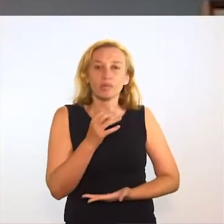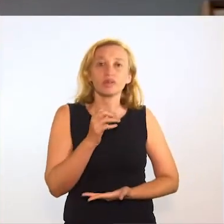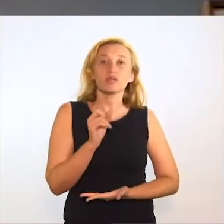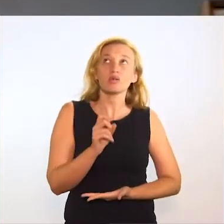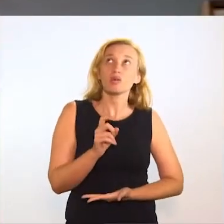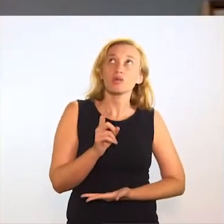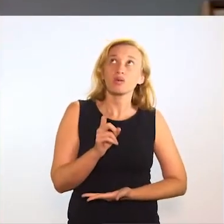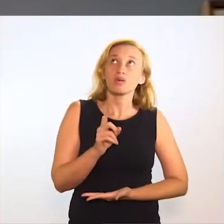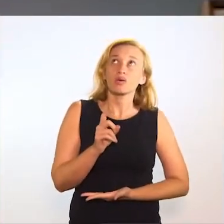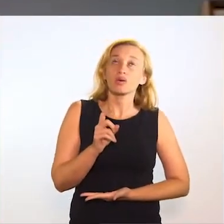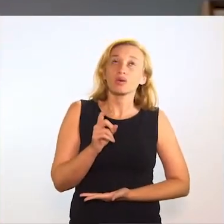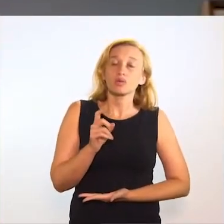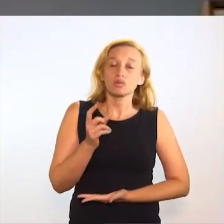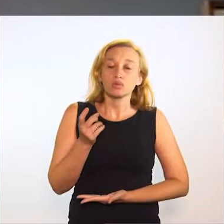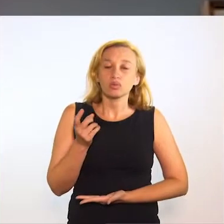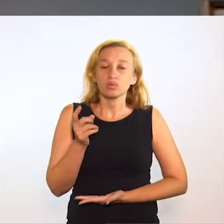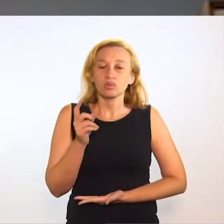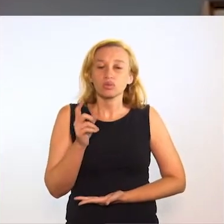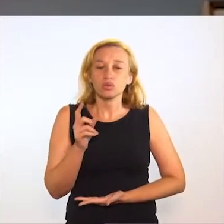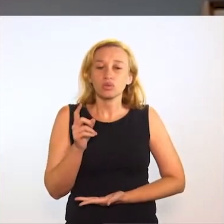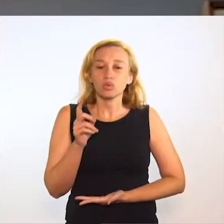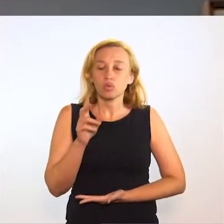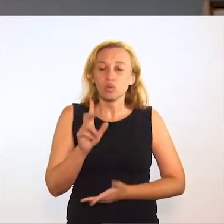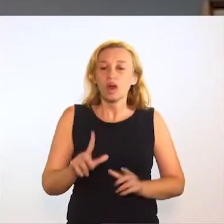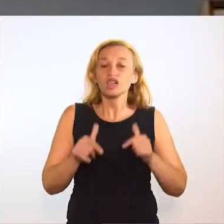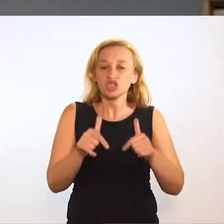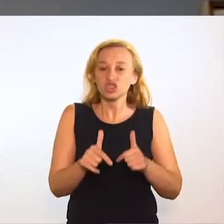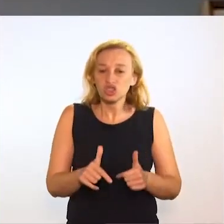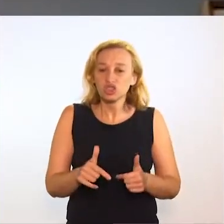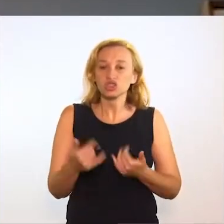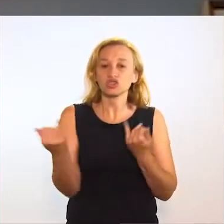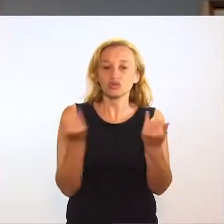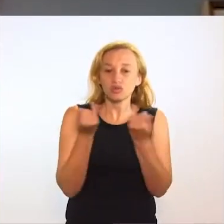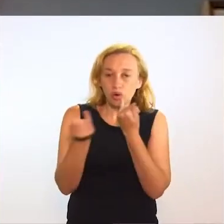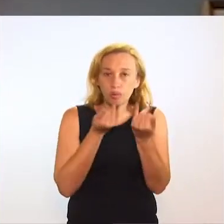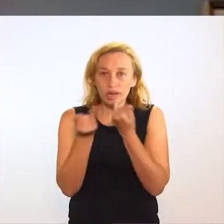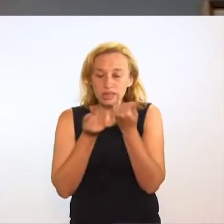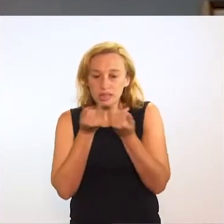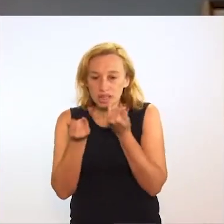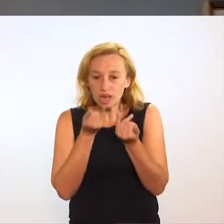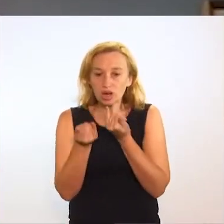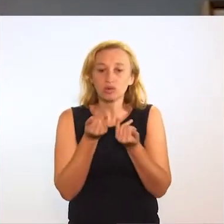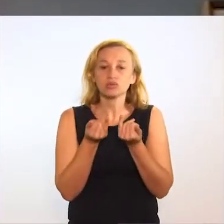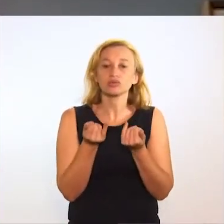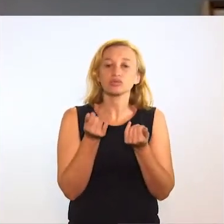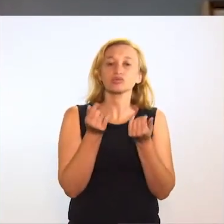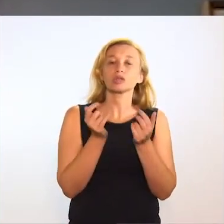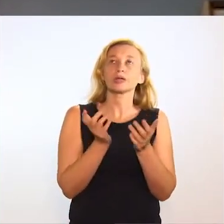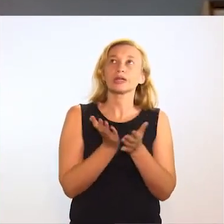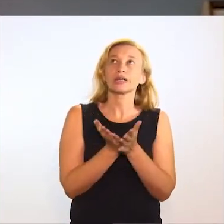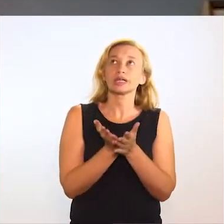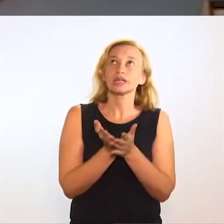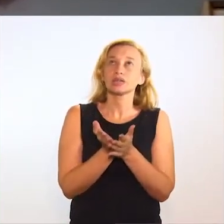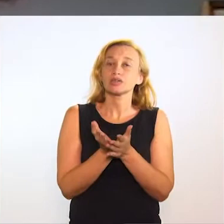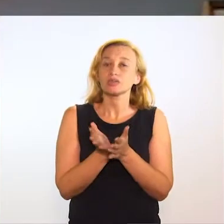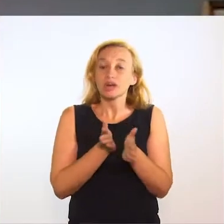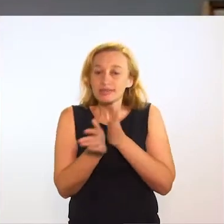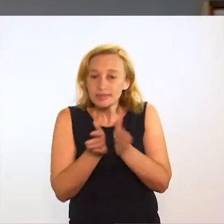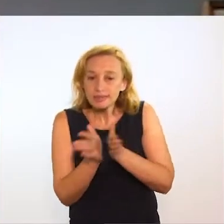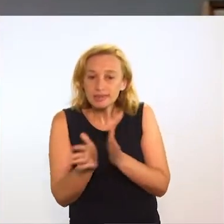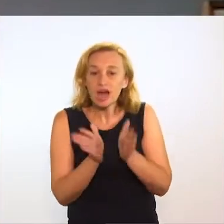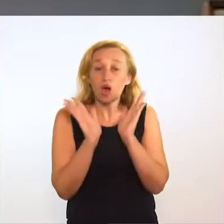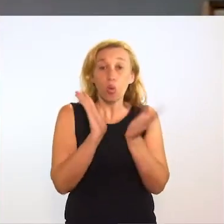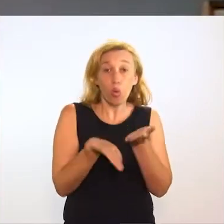conhecimento. Isso foi, acho que, um instrumento assim, né, de disseminação de informação, os tutoriais de como fazer,